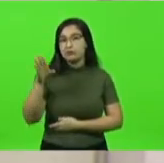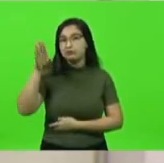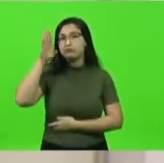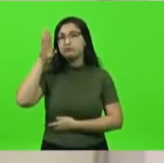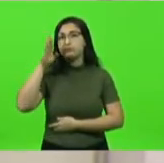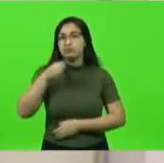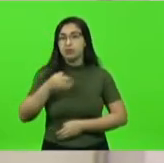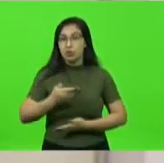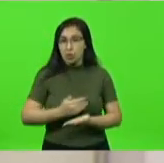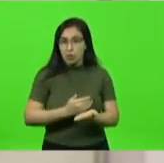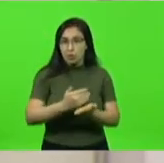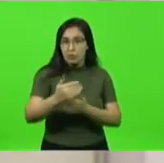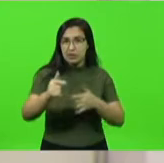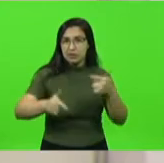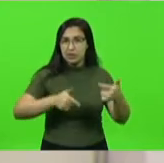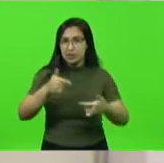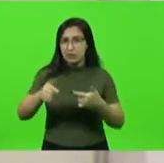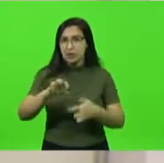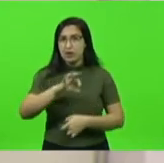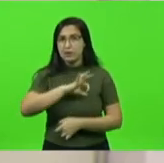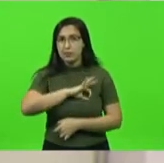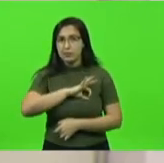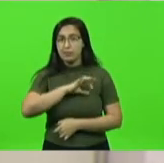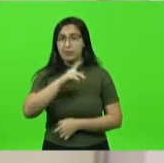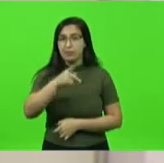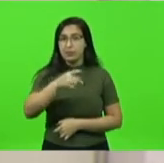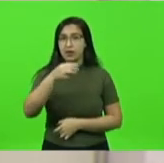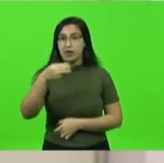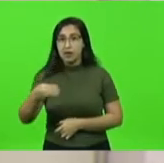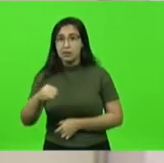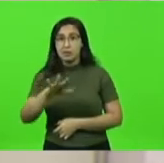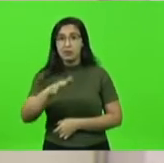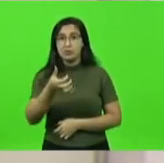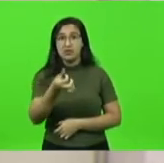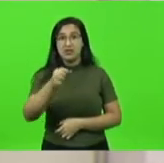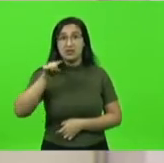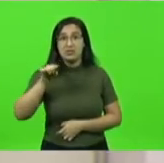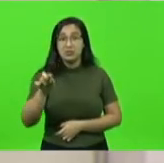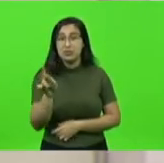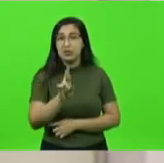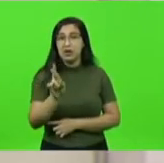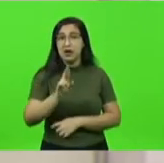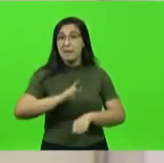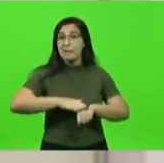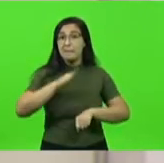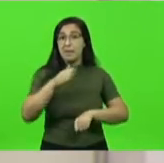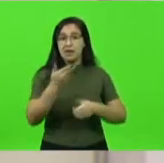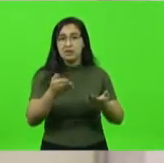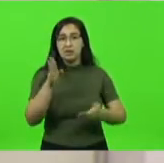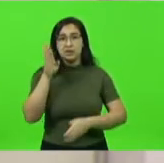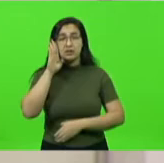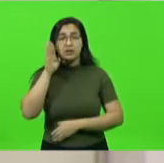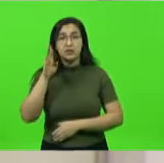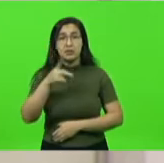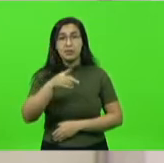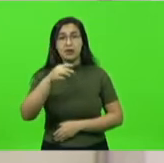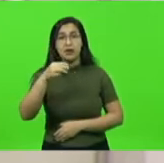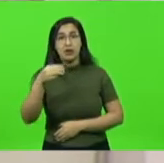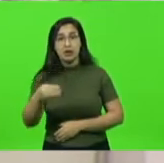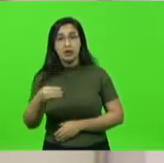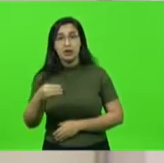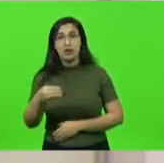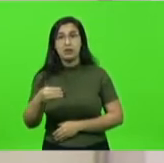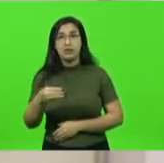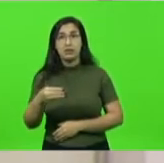Polícia Militar pelo menos R$ 6 mil, mais do que ganha o soldado da PM do Distrito Federal, a